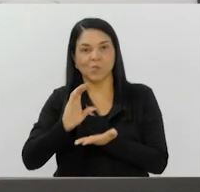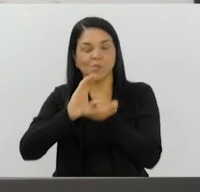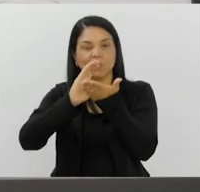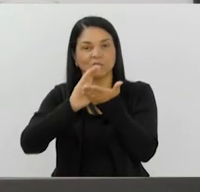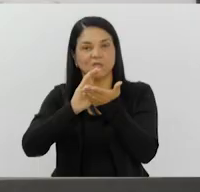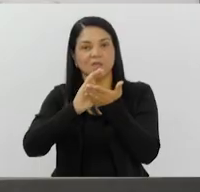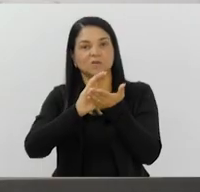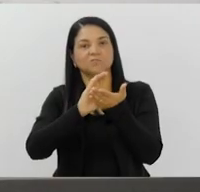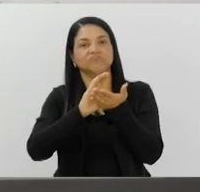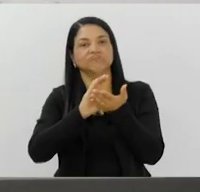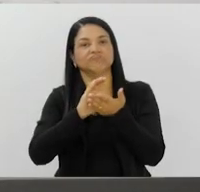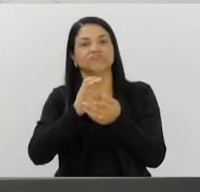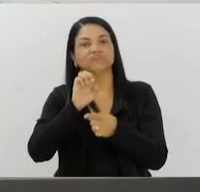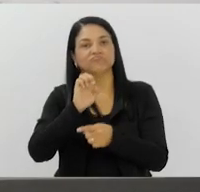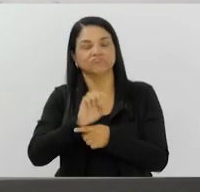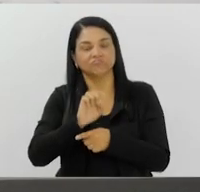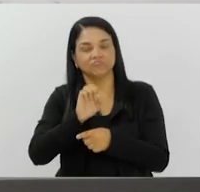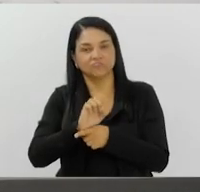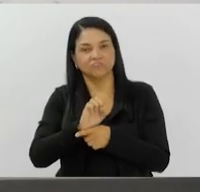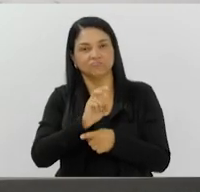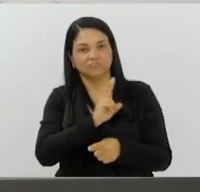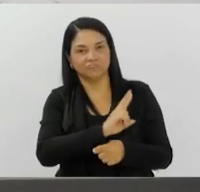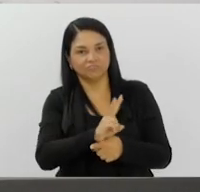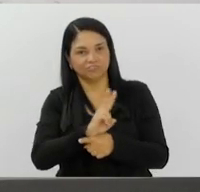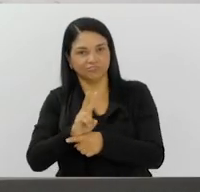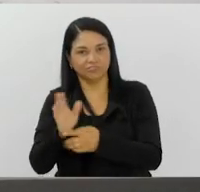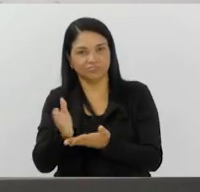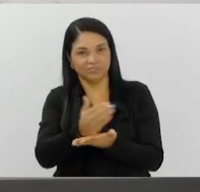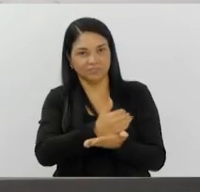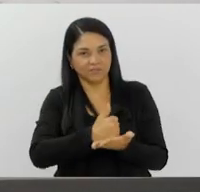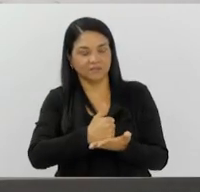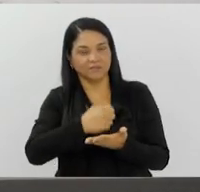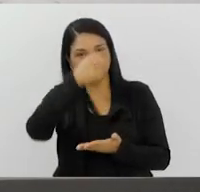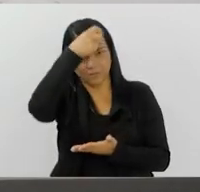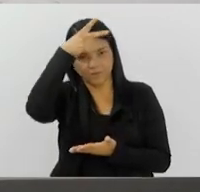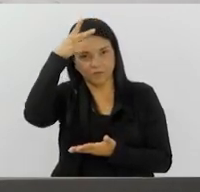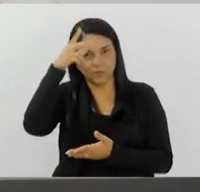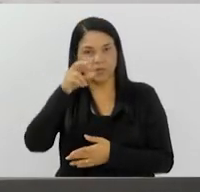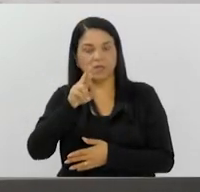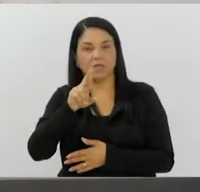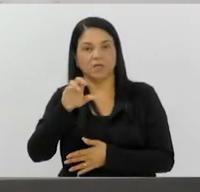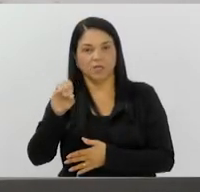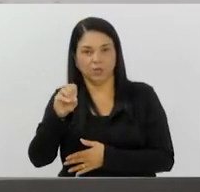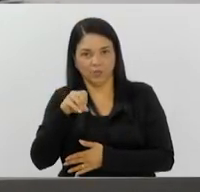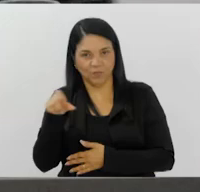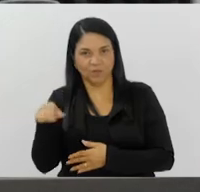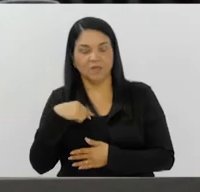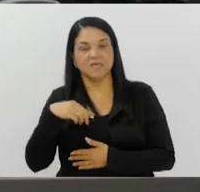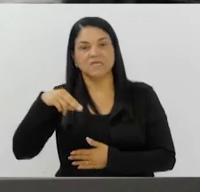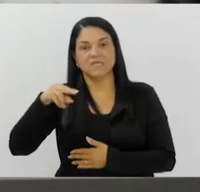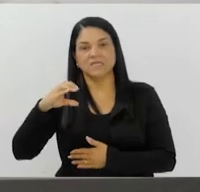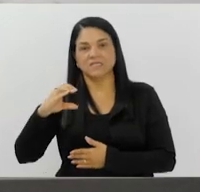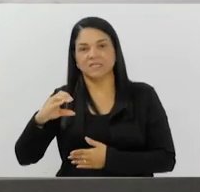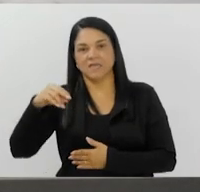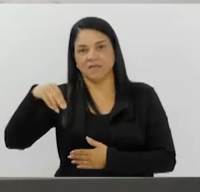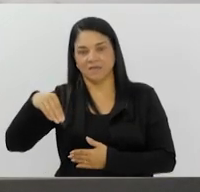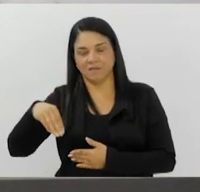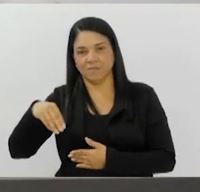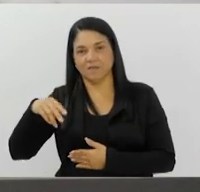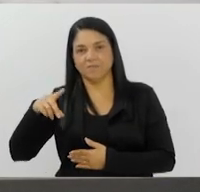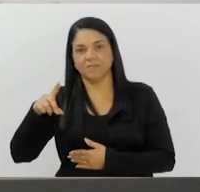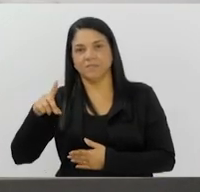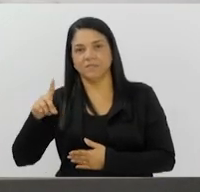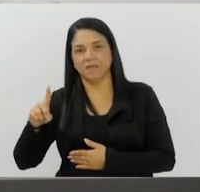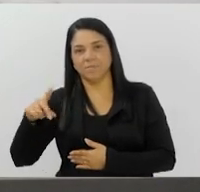pessoais e da privacidade da prefeitura do Rio cmdp então a gente já